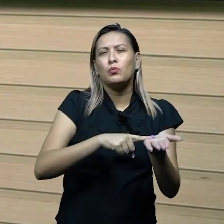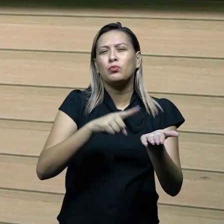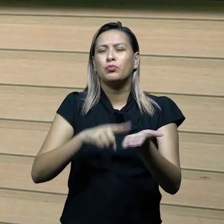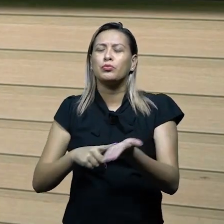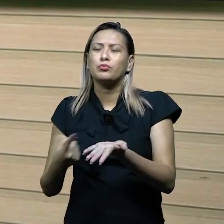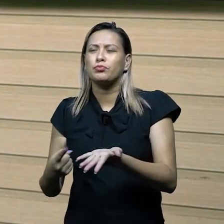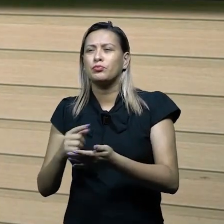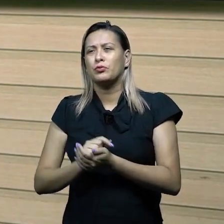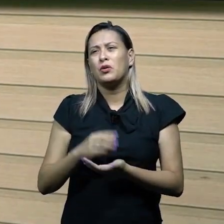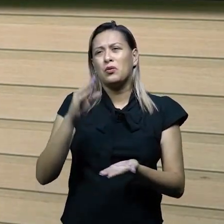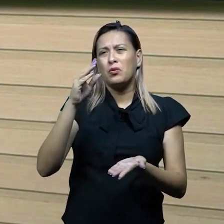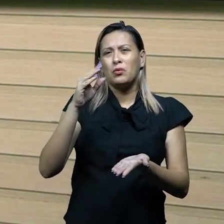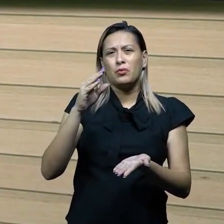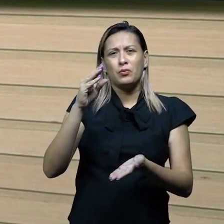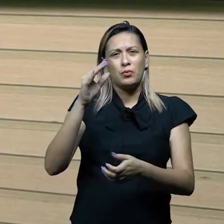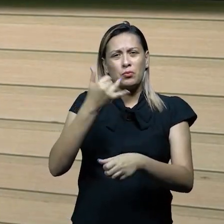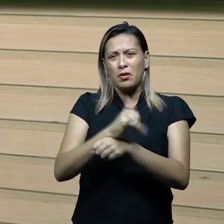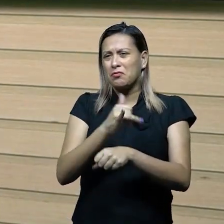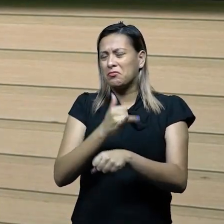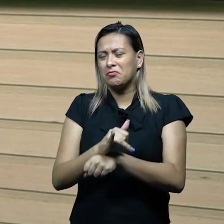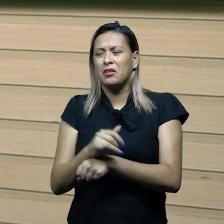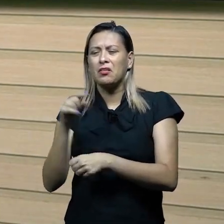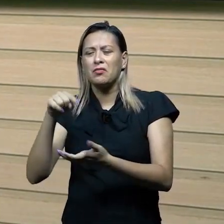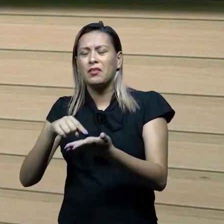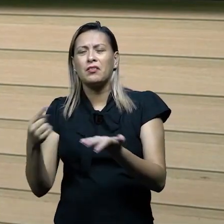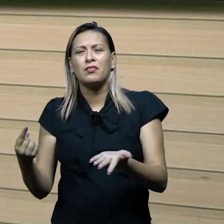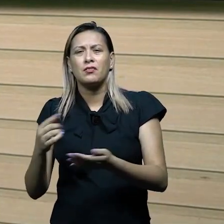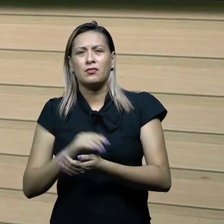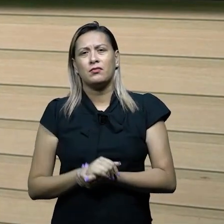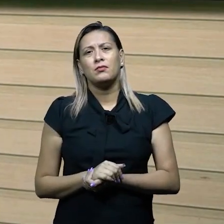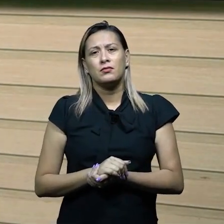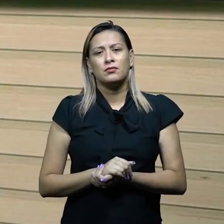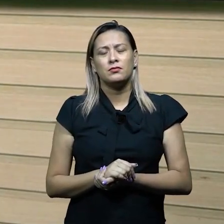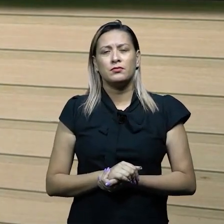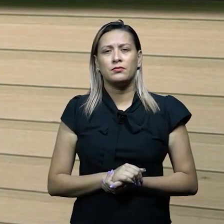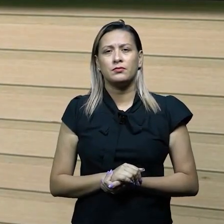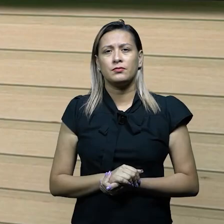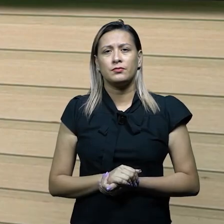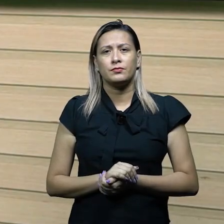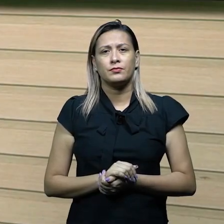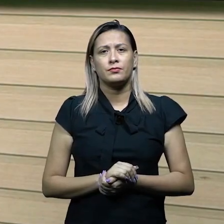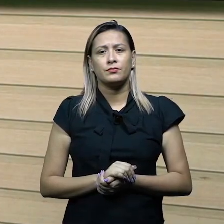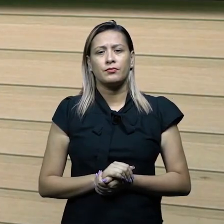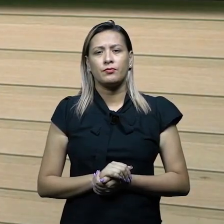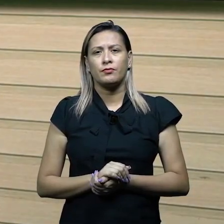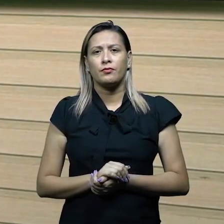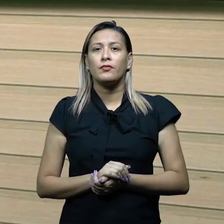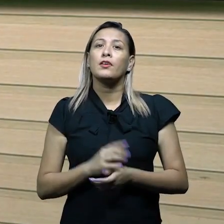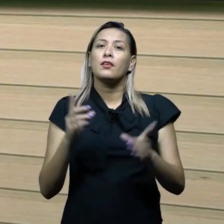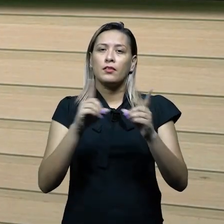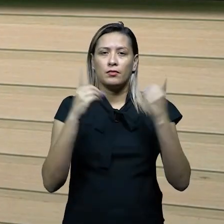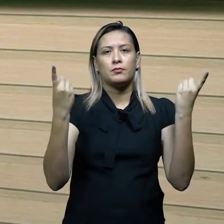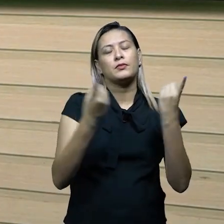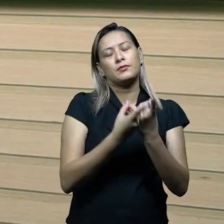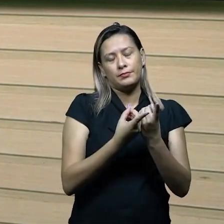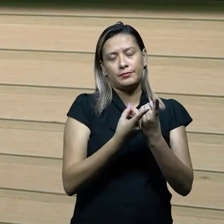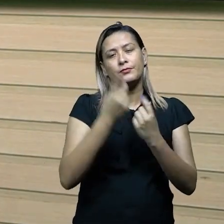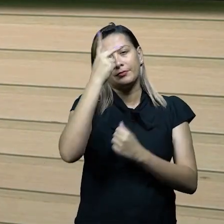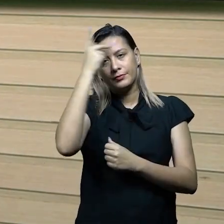que colocaram, ou um atestado que não lançaram. Quem que vai resolver isso? O departamento